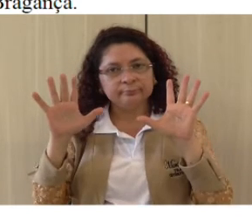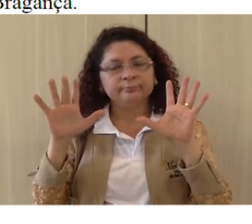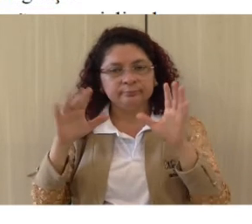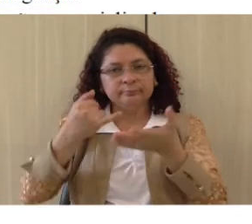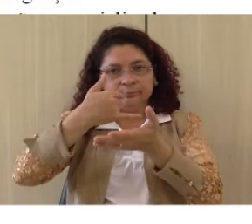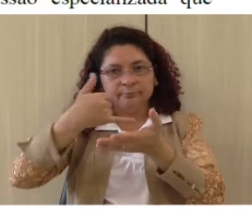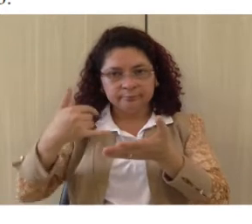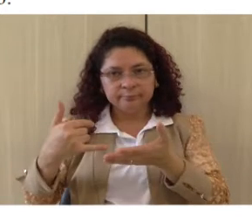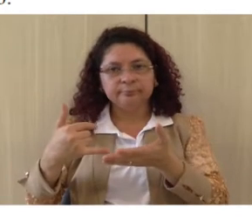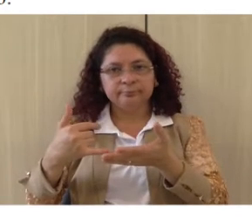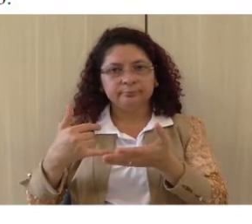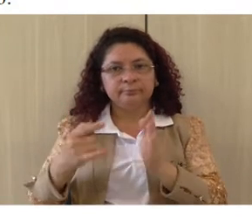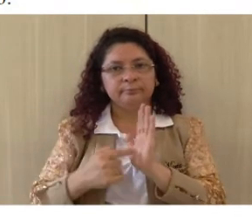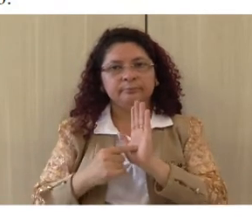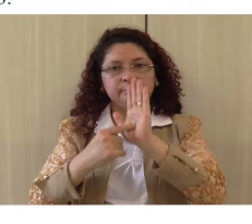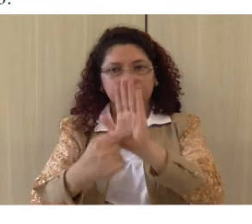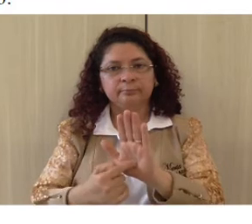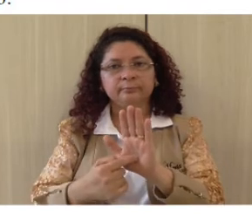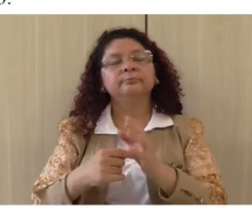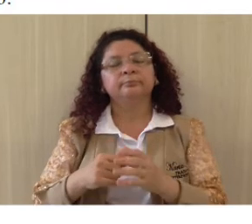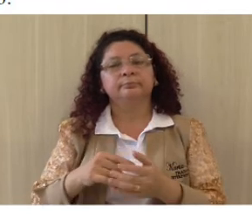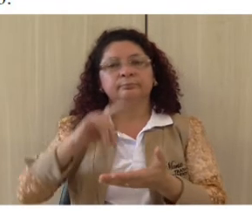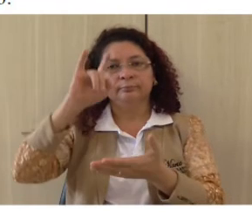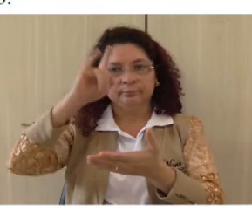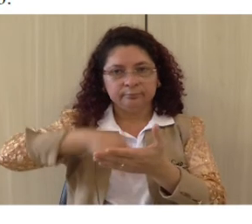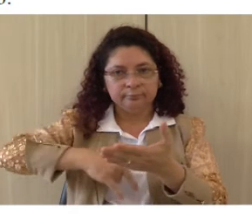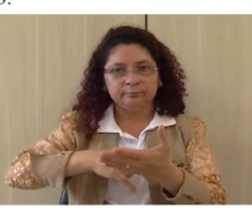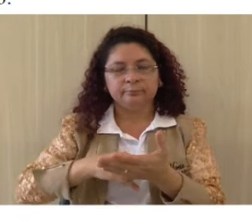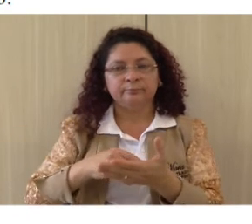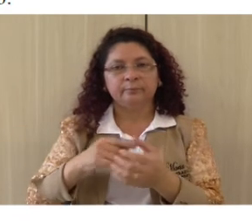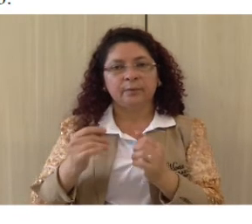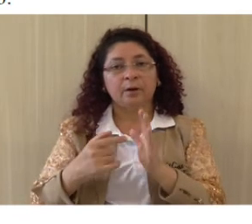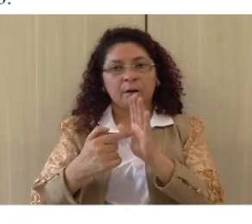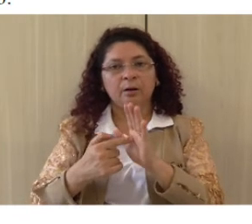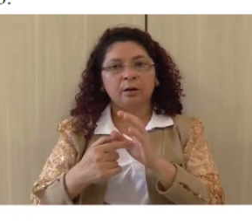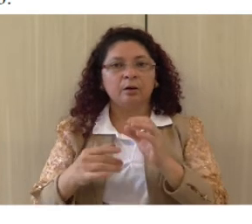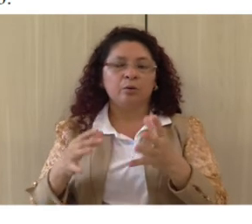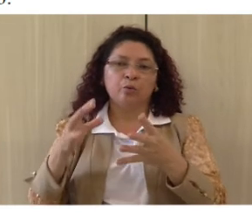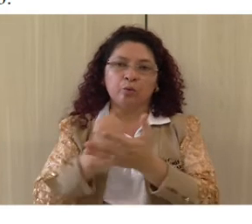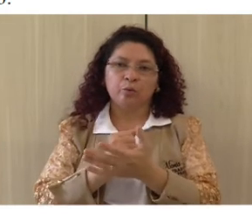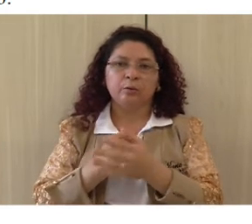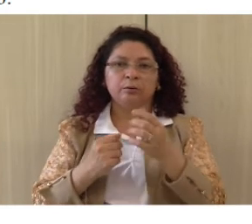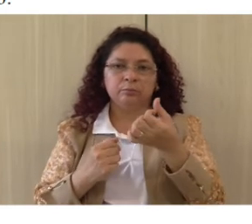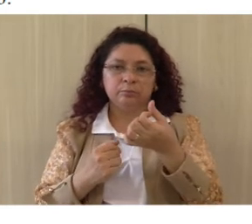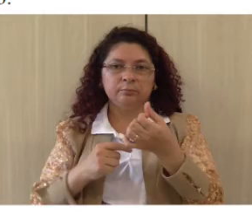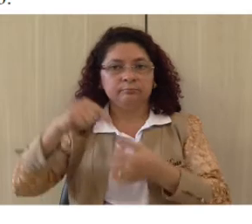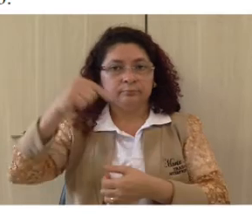ficha de inscrição, apresentando o requerimento para atendimento especial disponível no anexo 6 deste